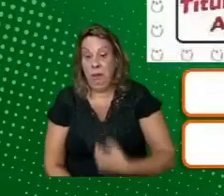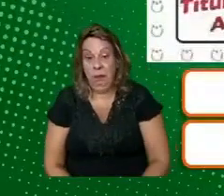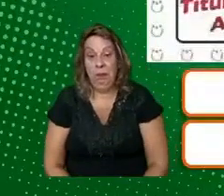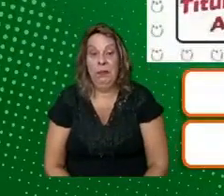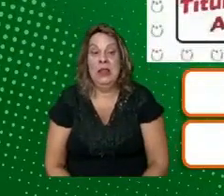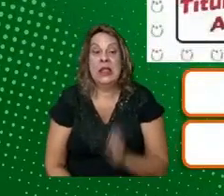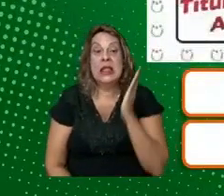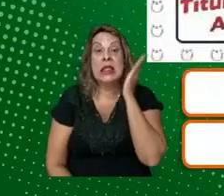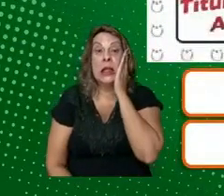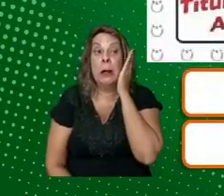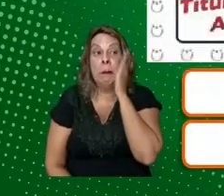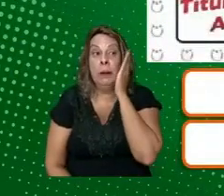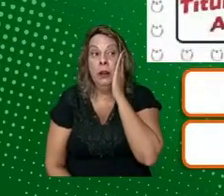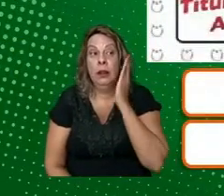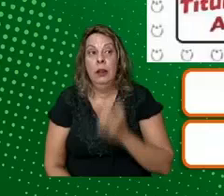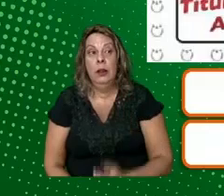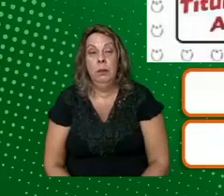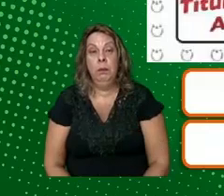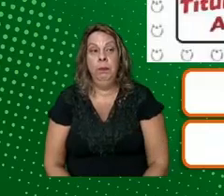lá saber.